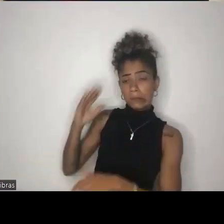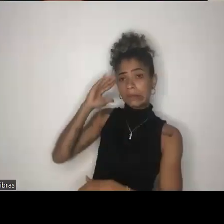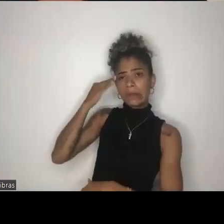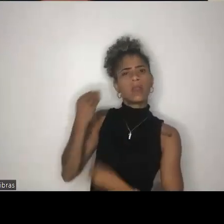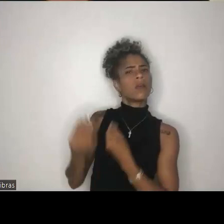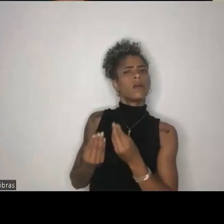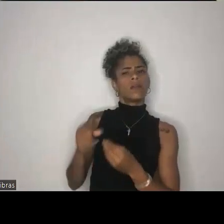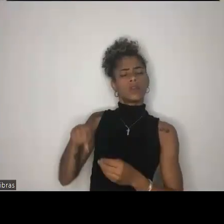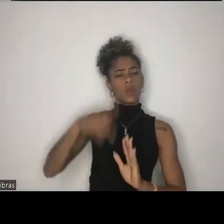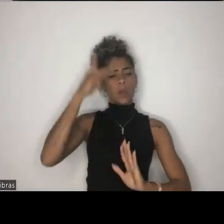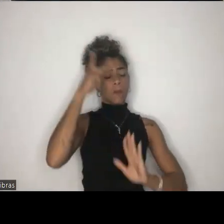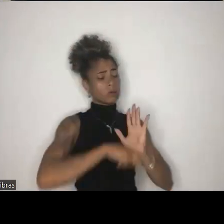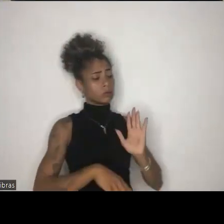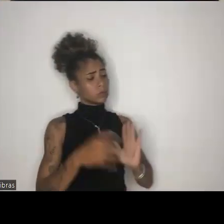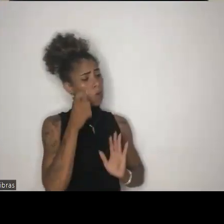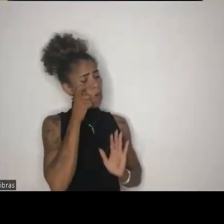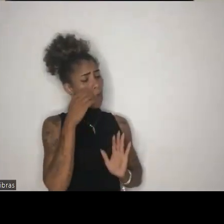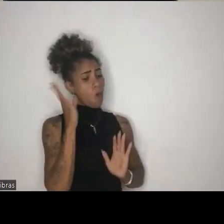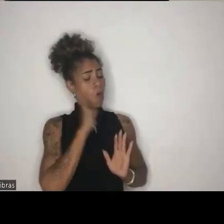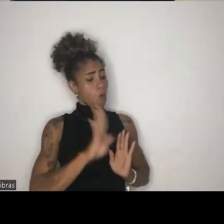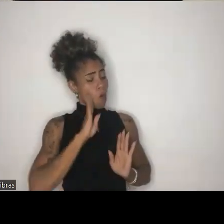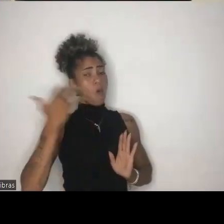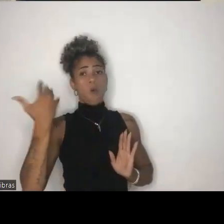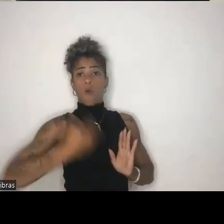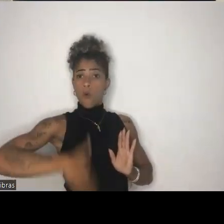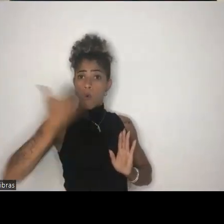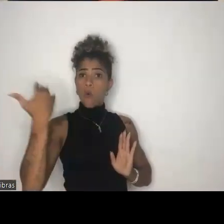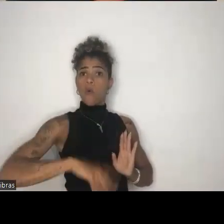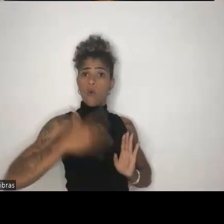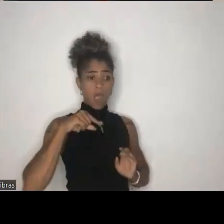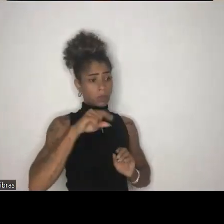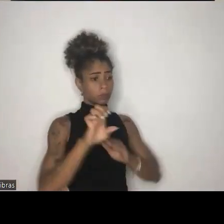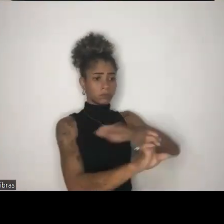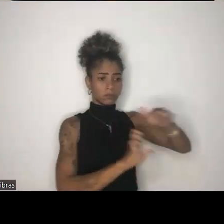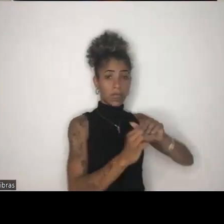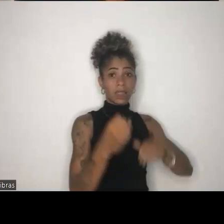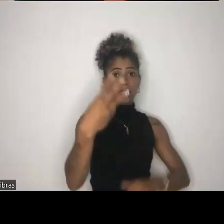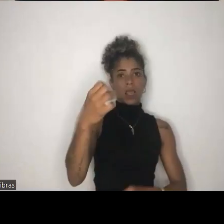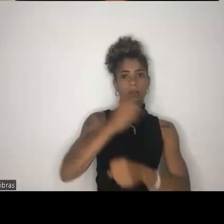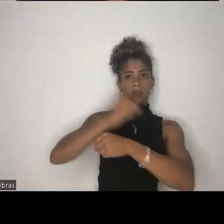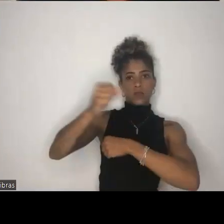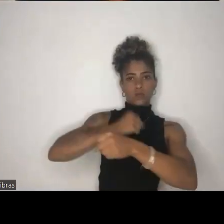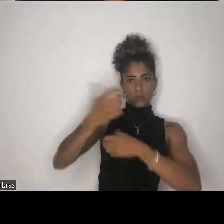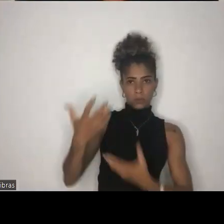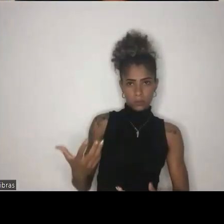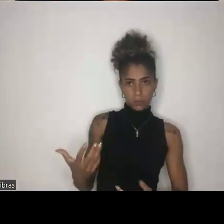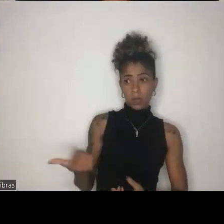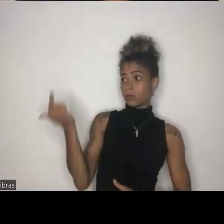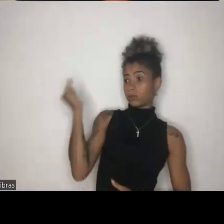que projeto legal então assim anotou em três anos ela conseguiu